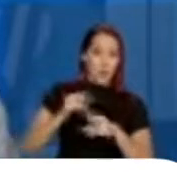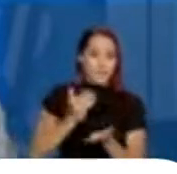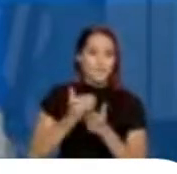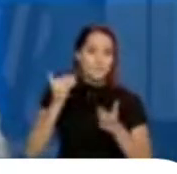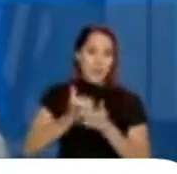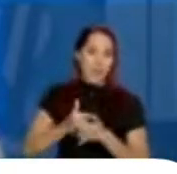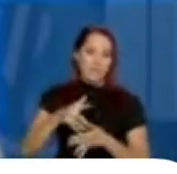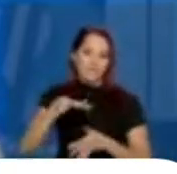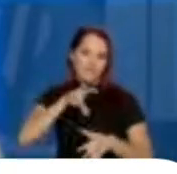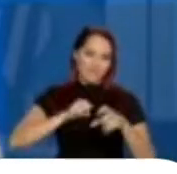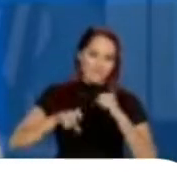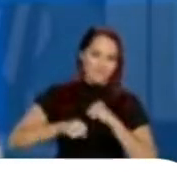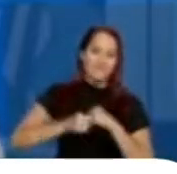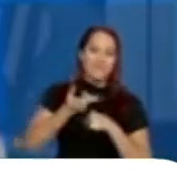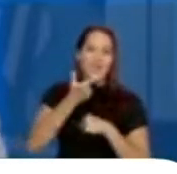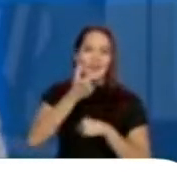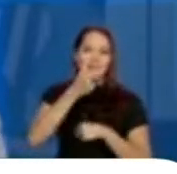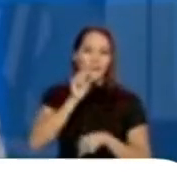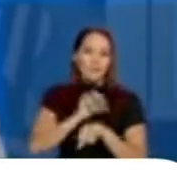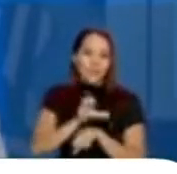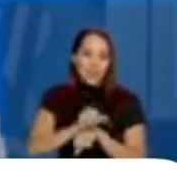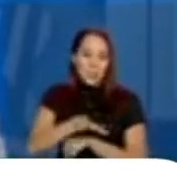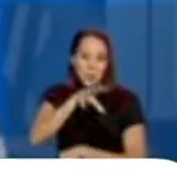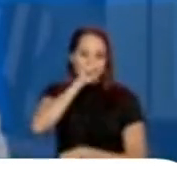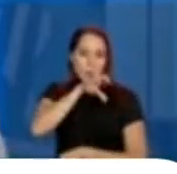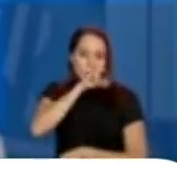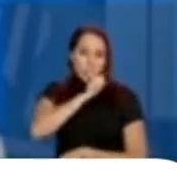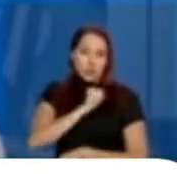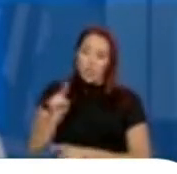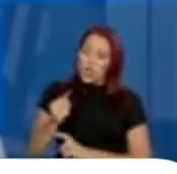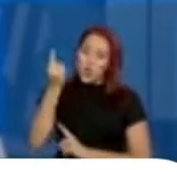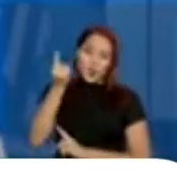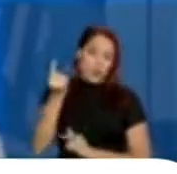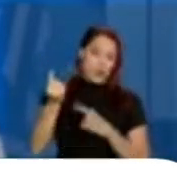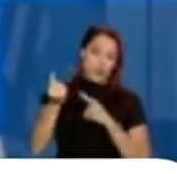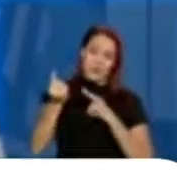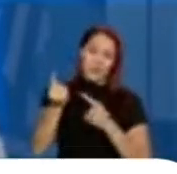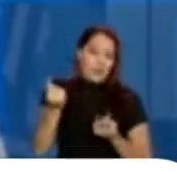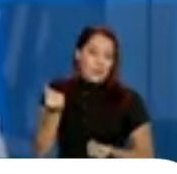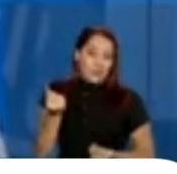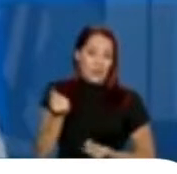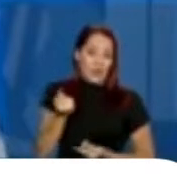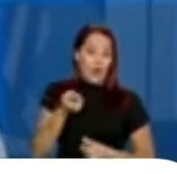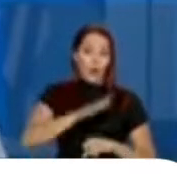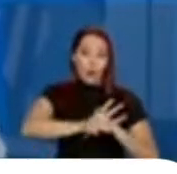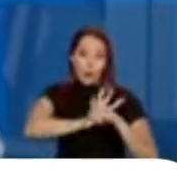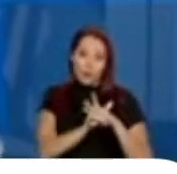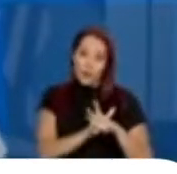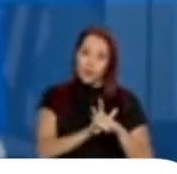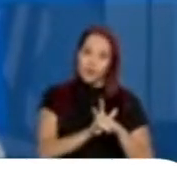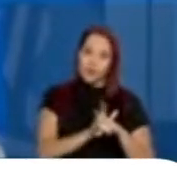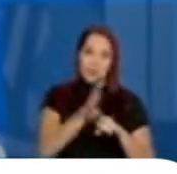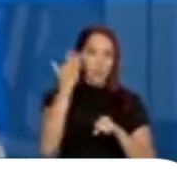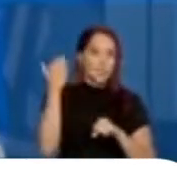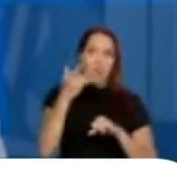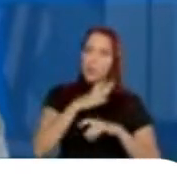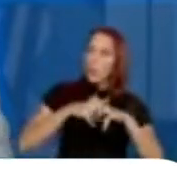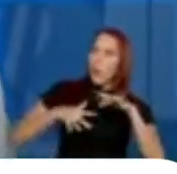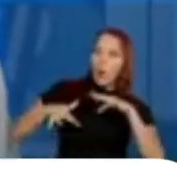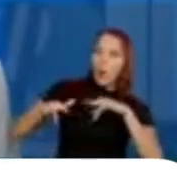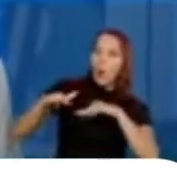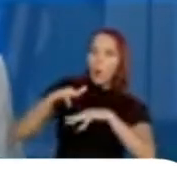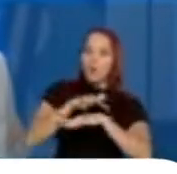gente sempre fala nos vírus respiratórios? Porque é o único que nós temos como referência. O vírus Covid não circulava, nós não temos uma